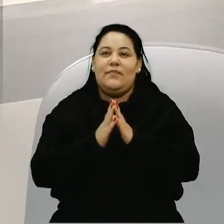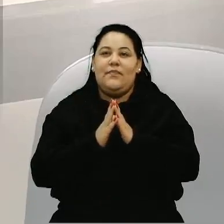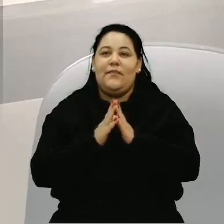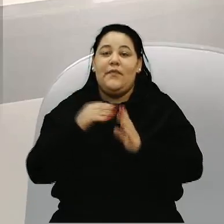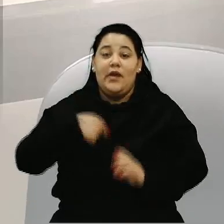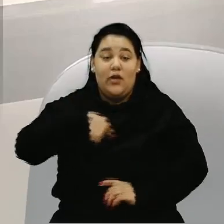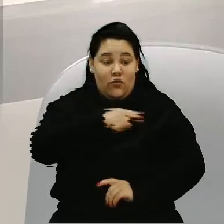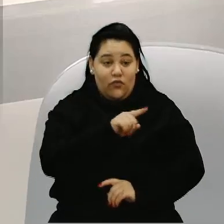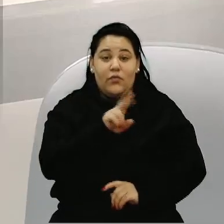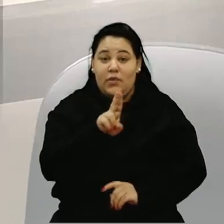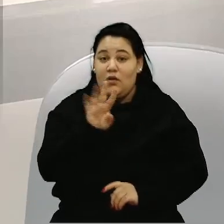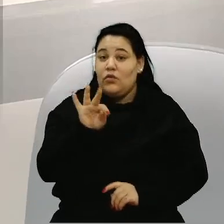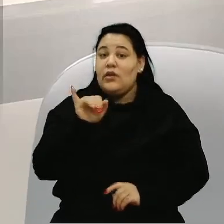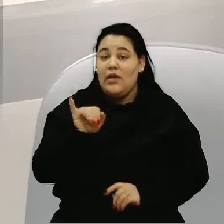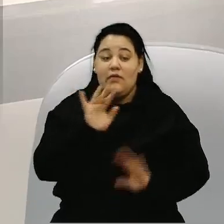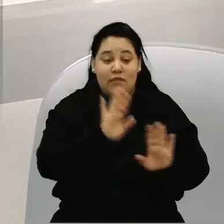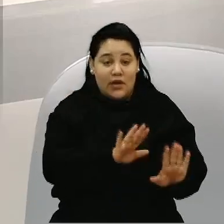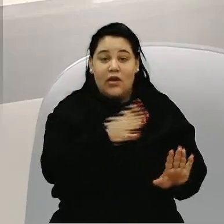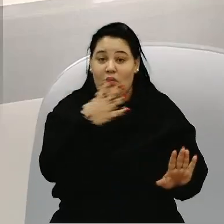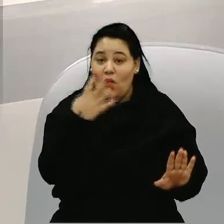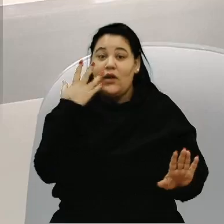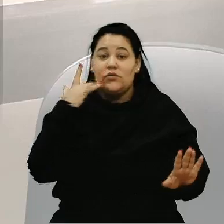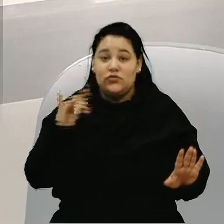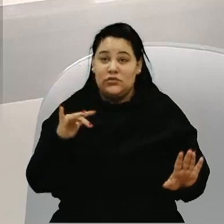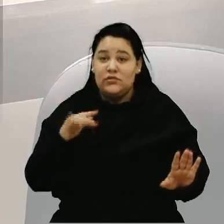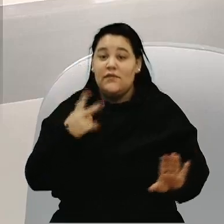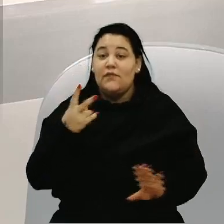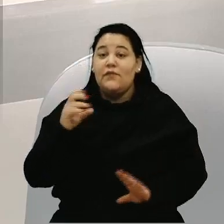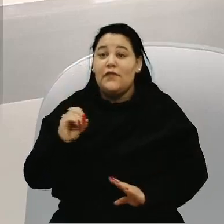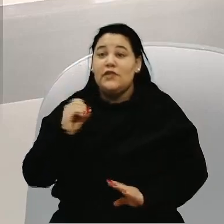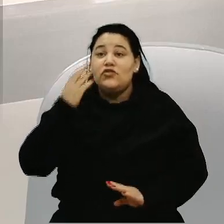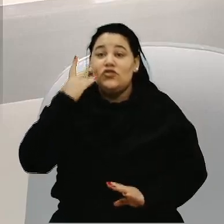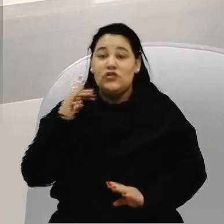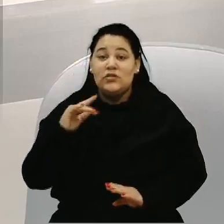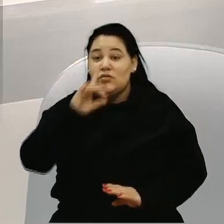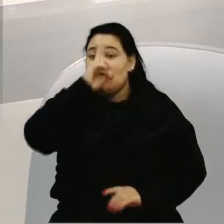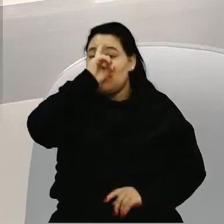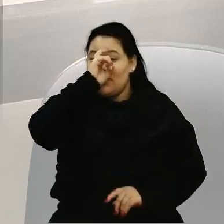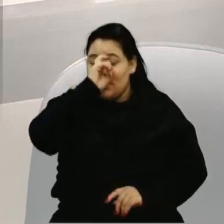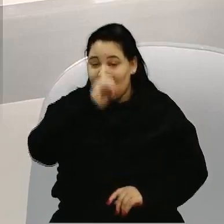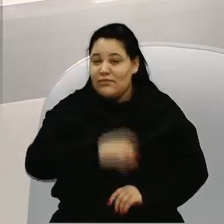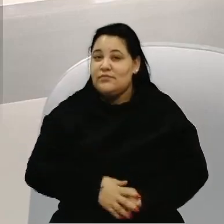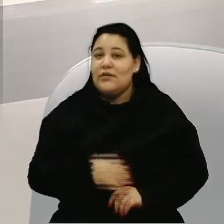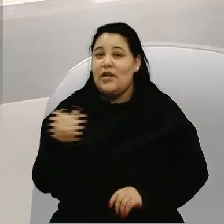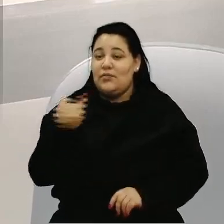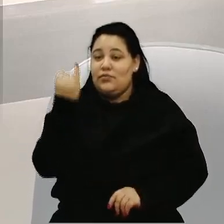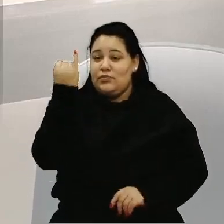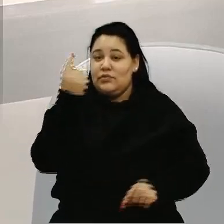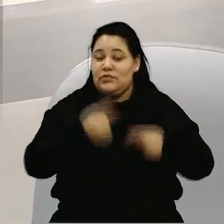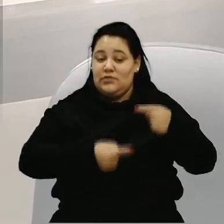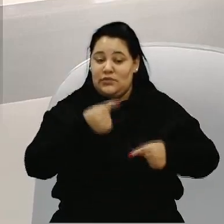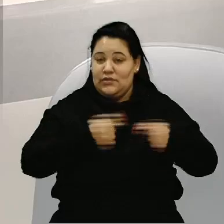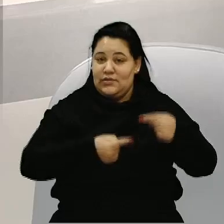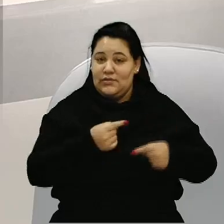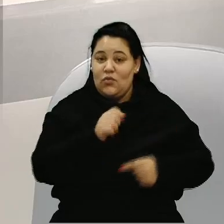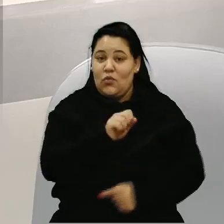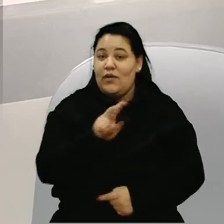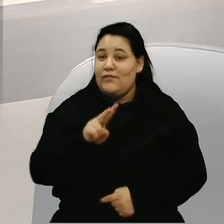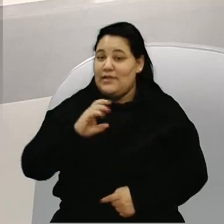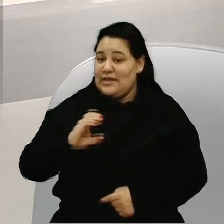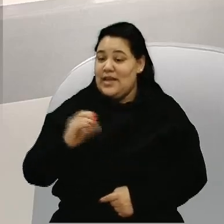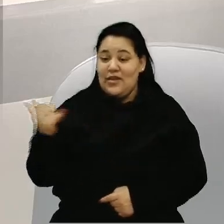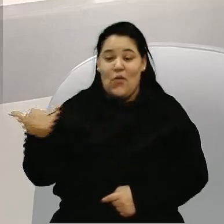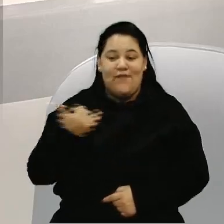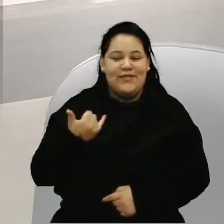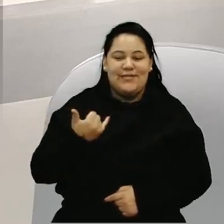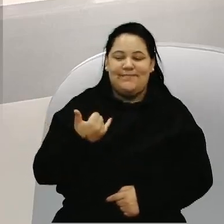UTI. Fiquei 4 dias na UTI e 20 no hospital. Então a importância desse debate, o AVC não avisa, e